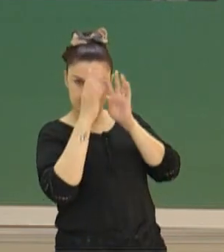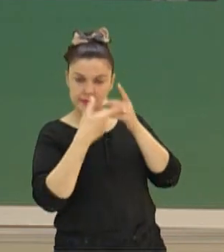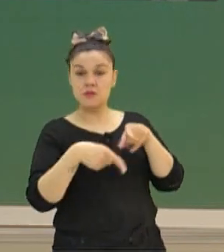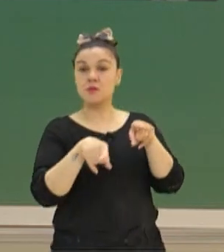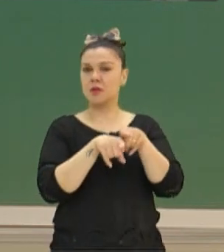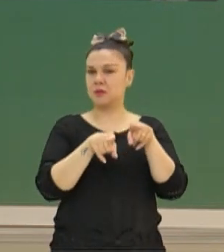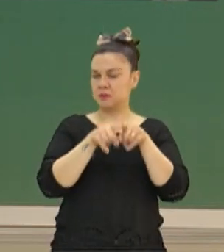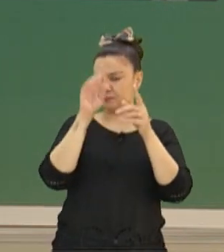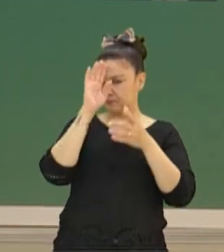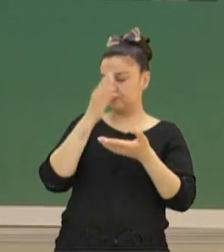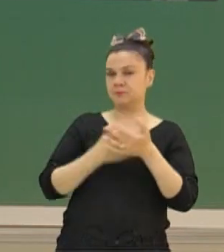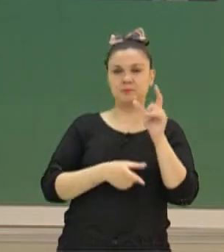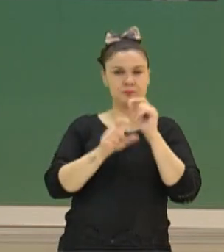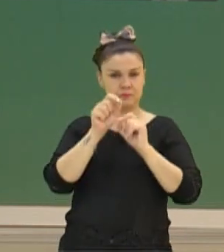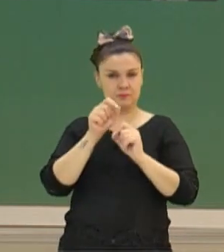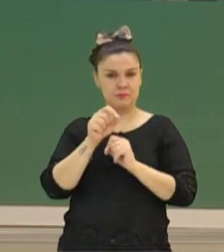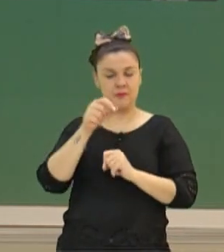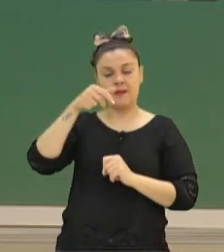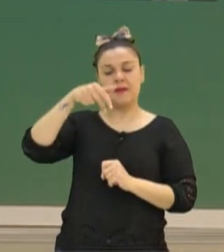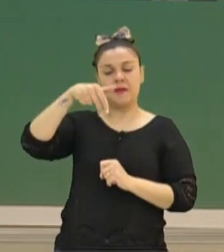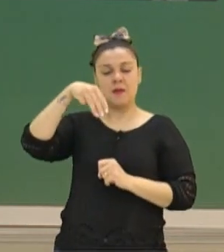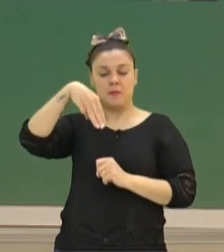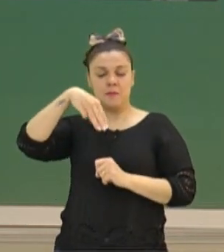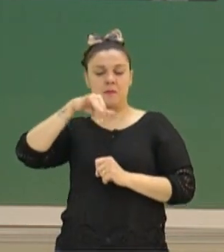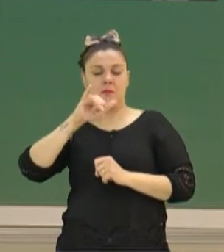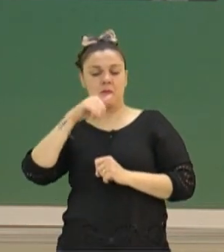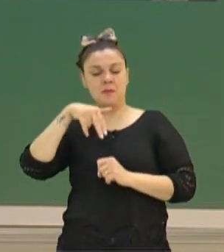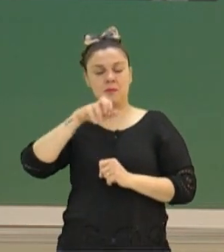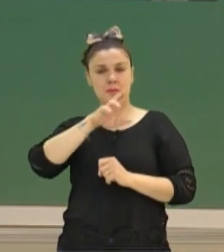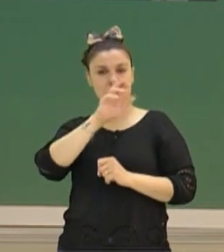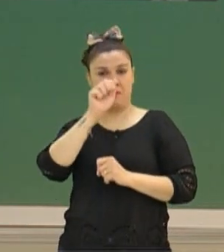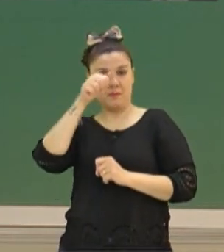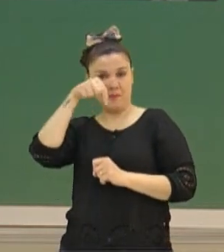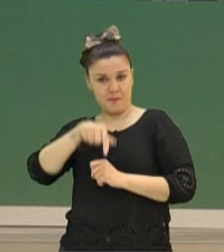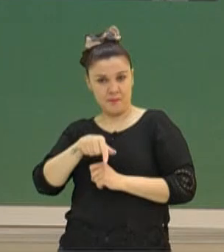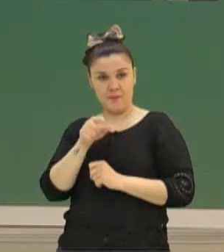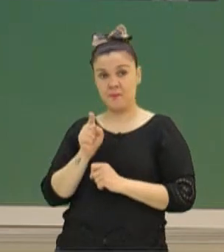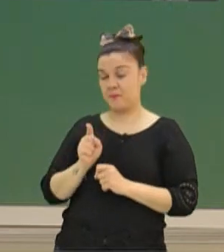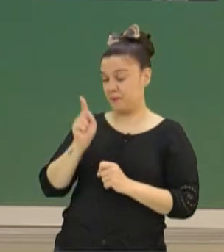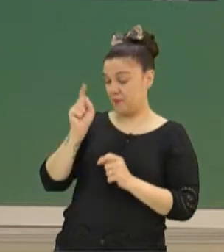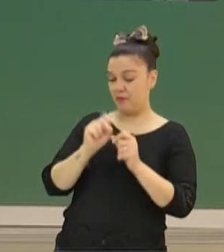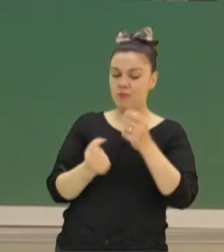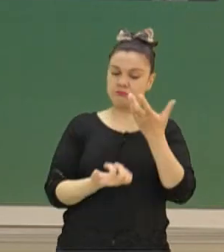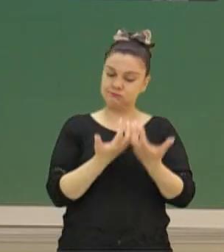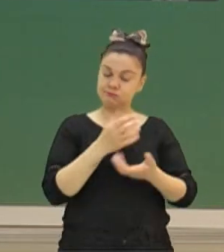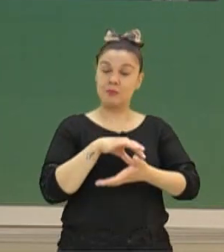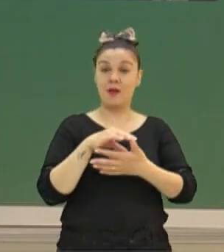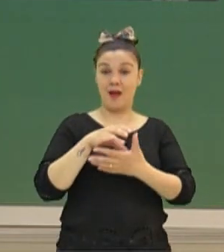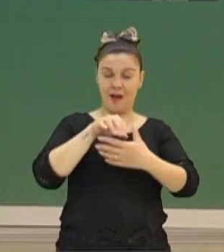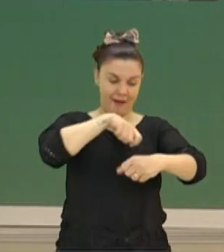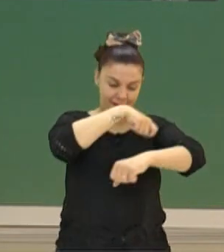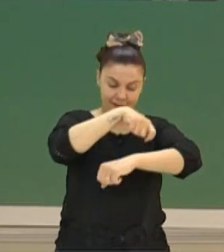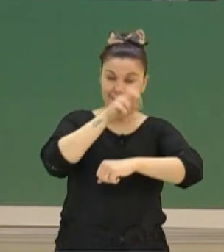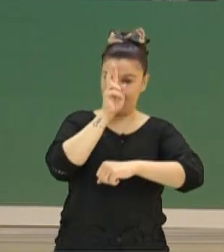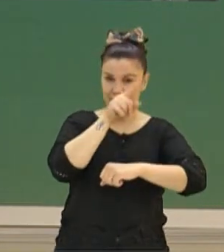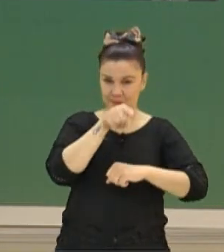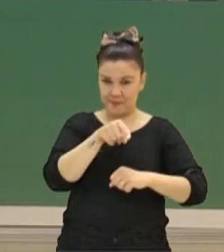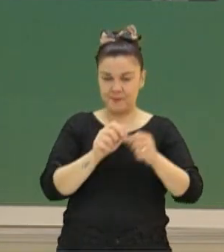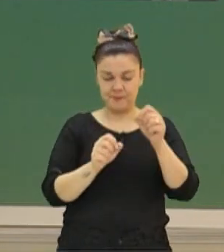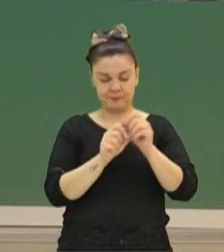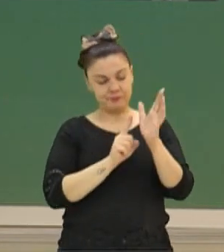da abiogênese era o Neelham, que fez o experimento de ferver o caldo de carne e aí depois